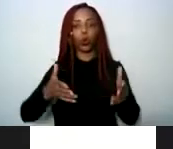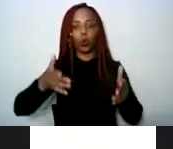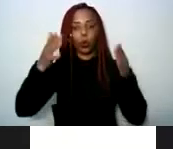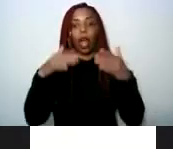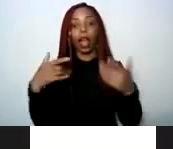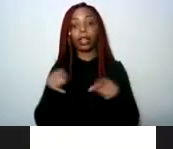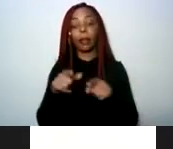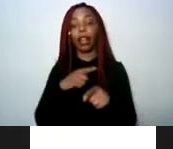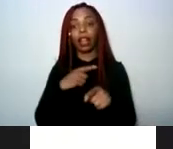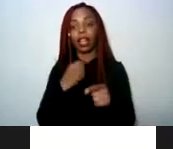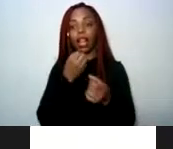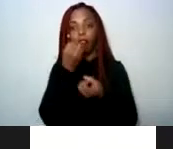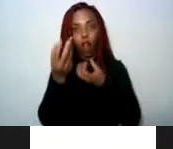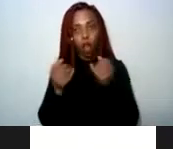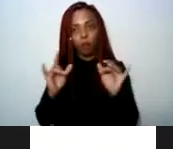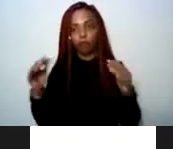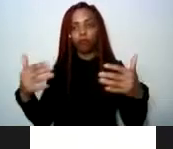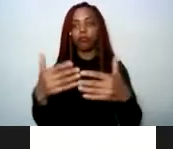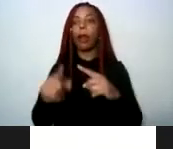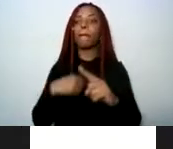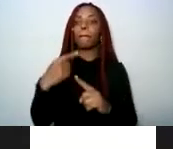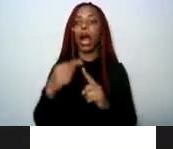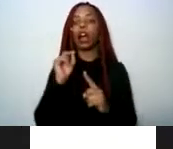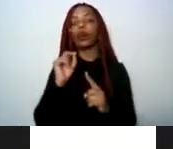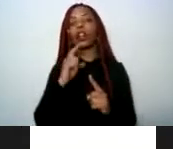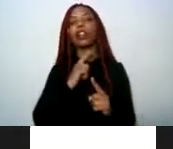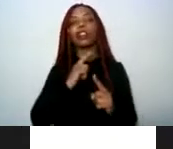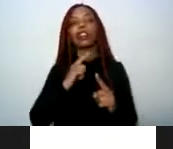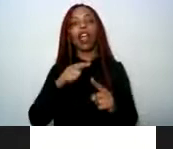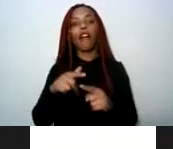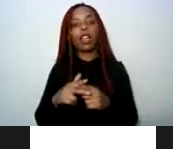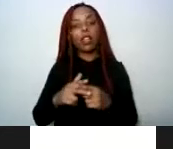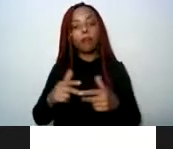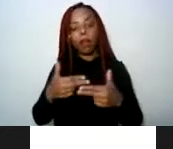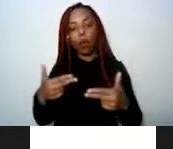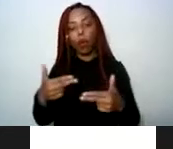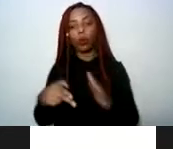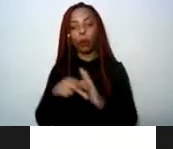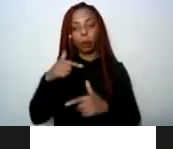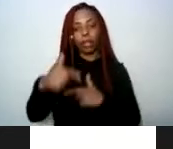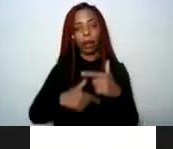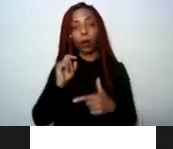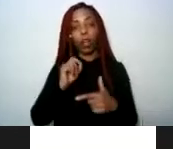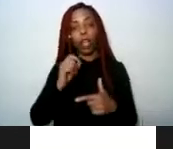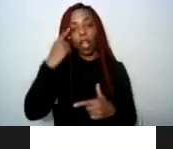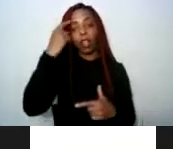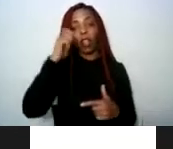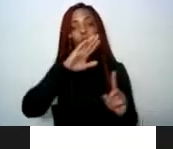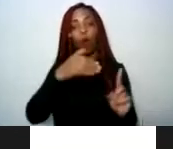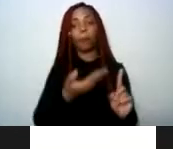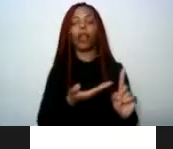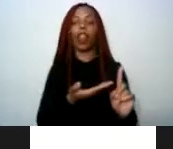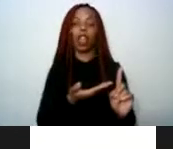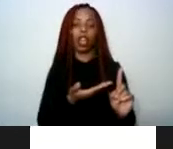teriam as ferramentas dos trabalhadores da obra que a ideia era homenagear a mão de obra das